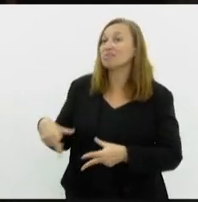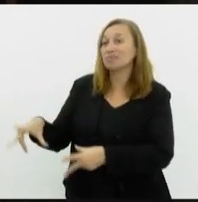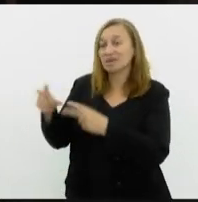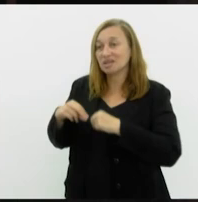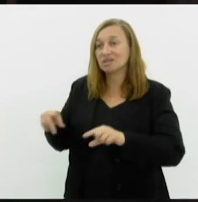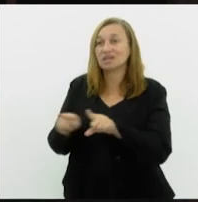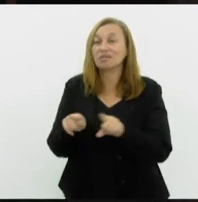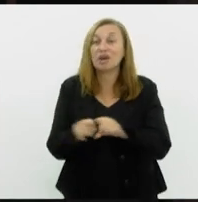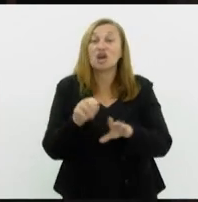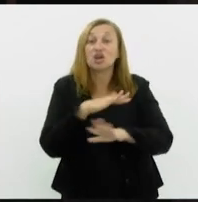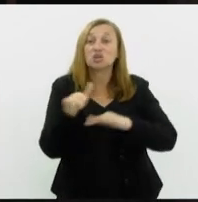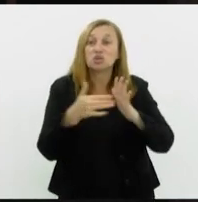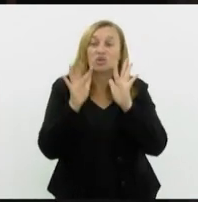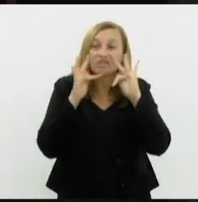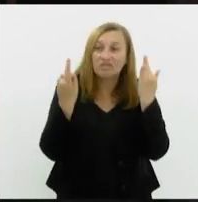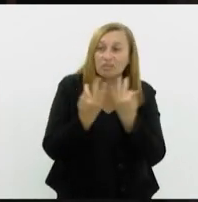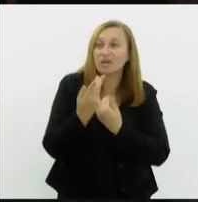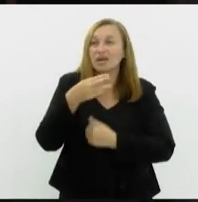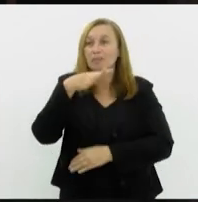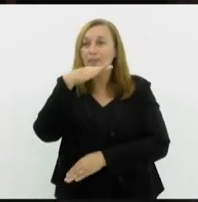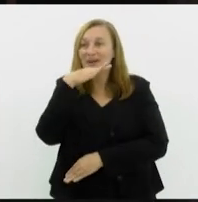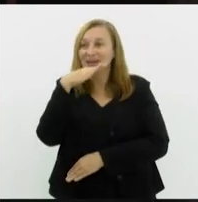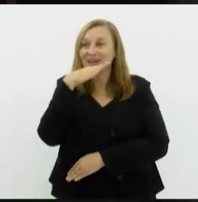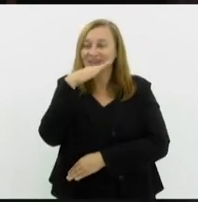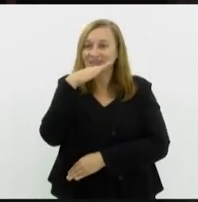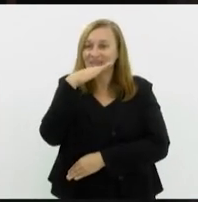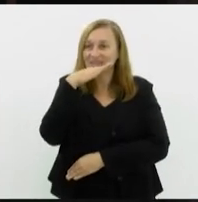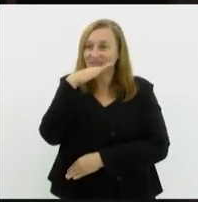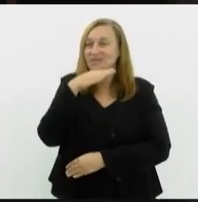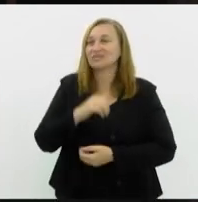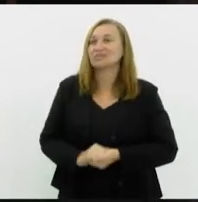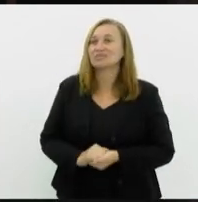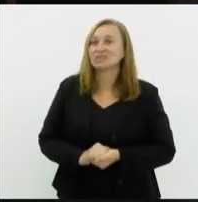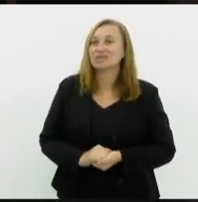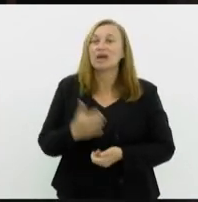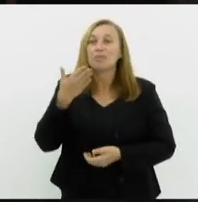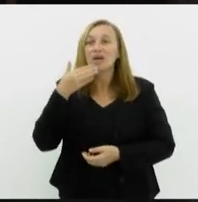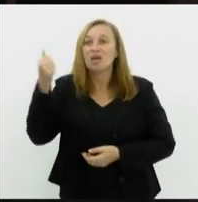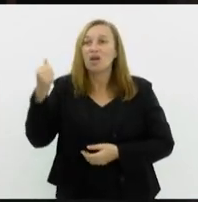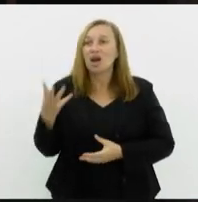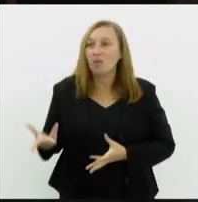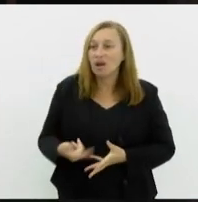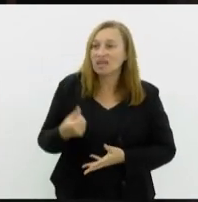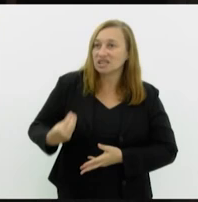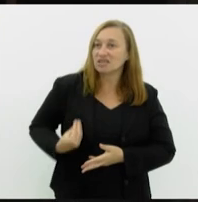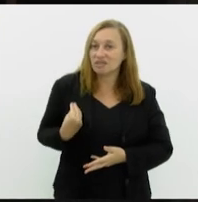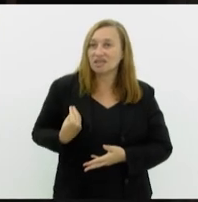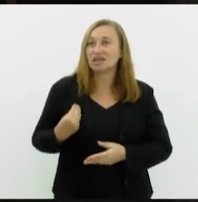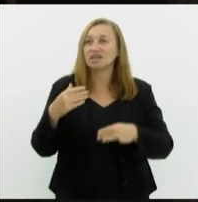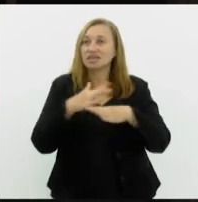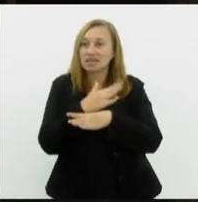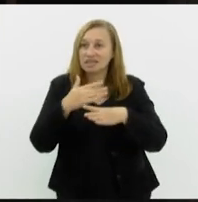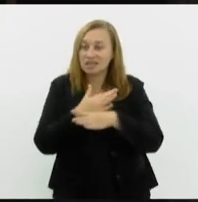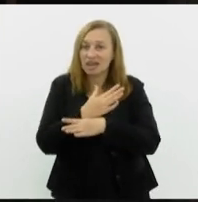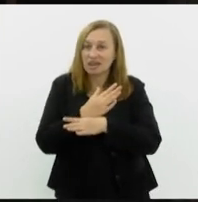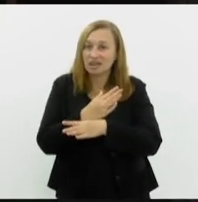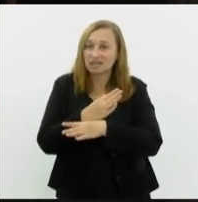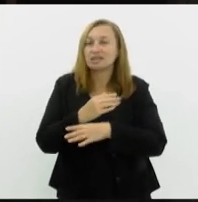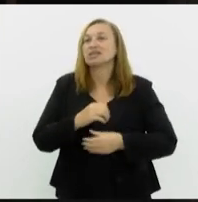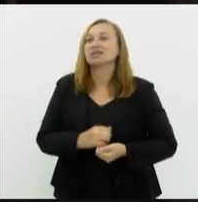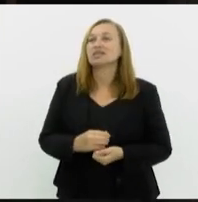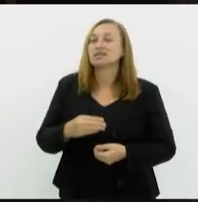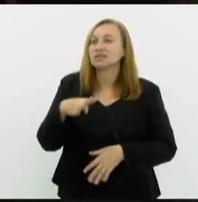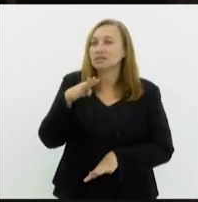vimos que toda a família Mangaratiba reunida em um só propósito, melhorar a qualidade de vida da cidade de Mangaratiba e de todos